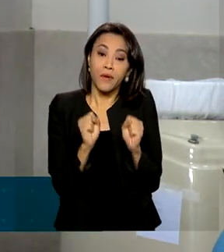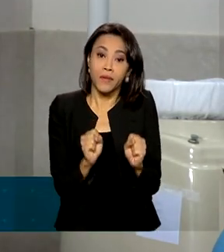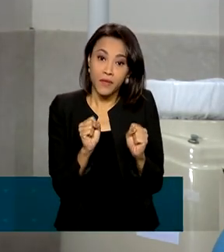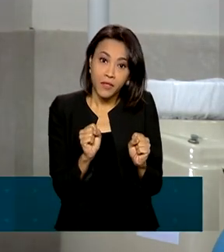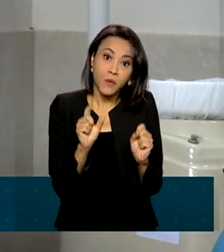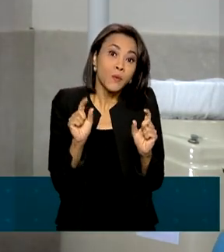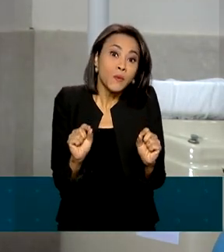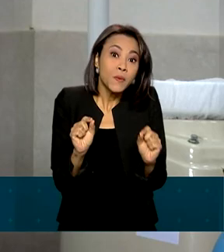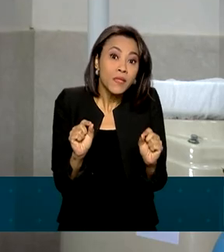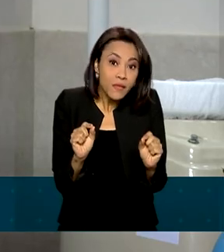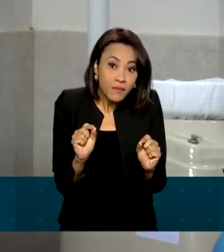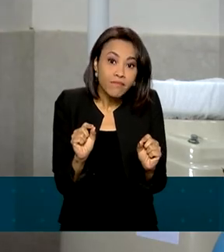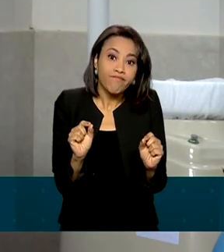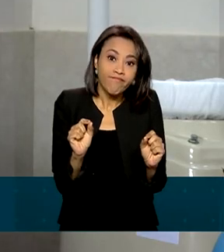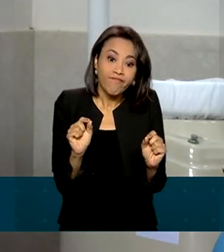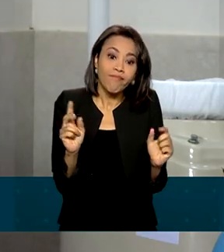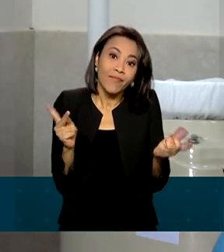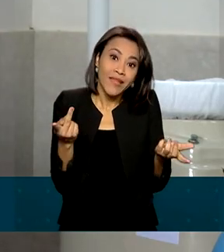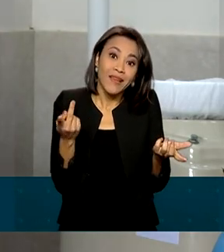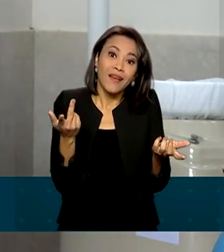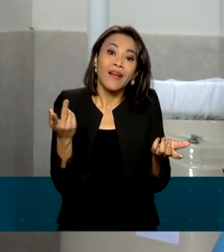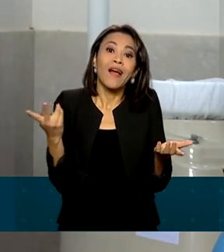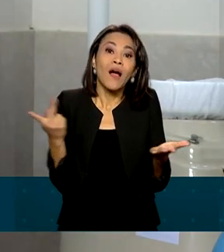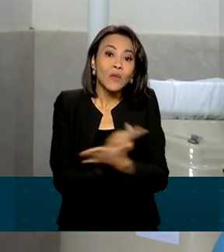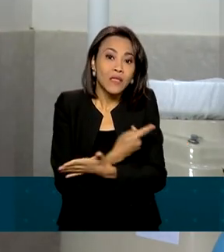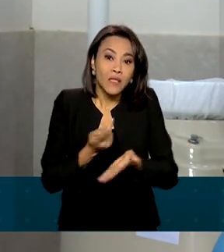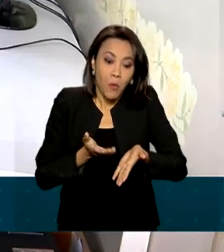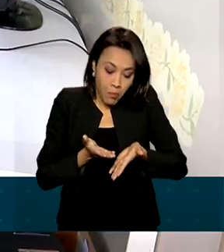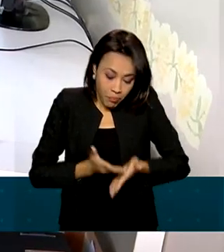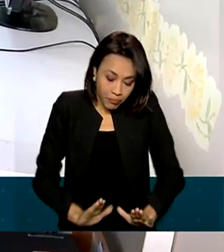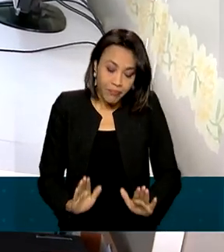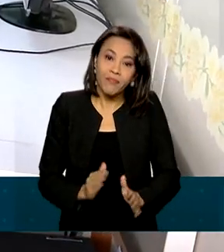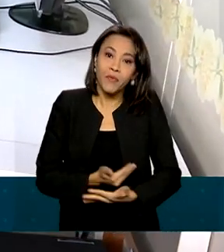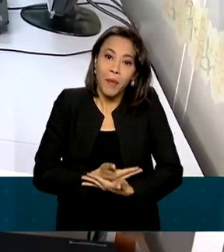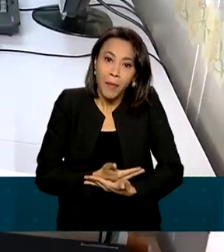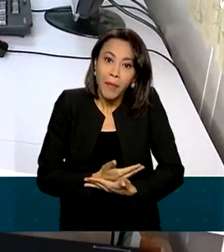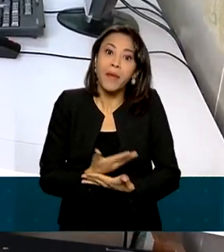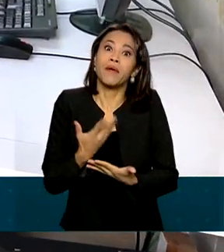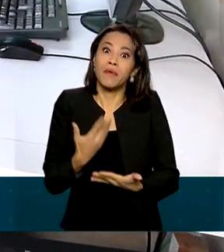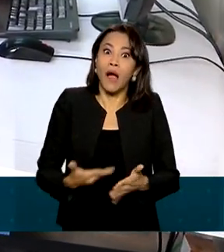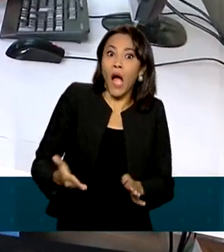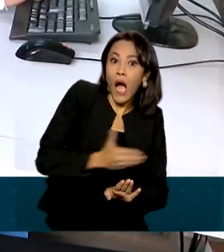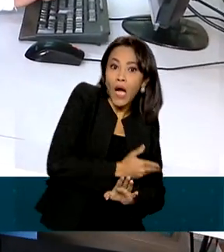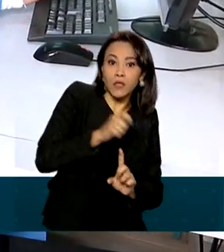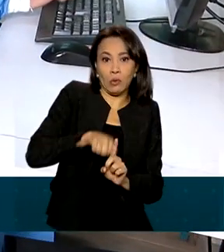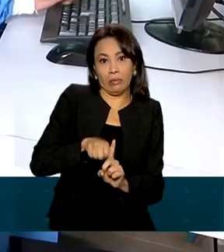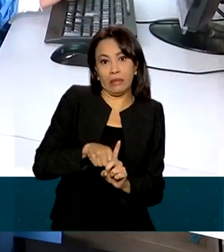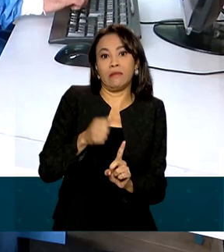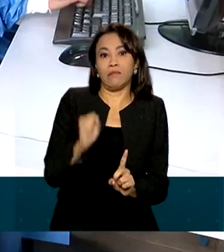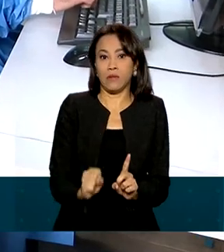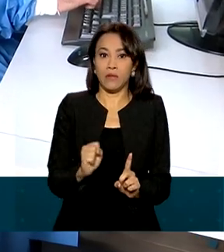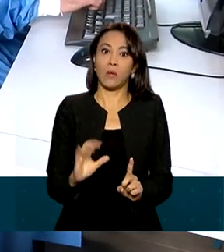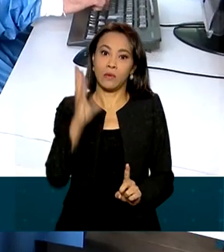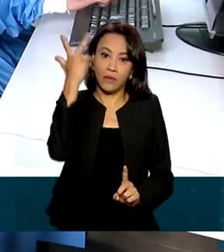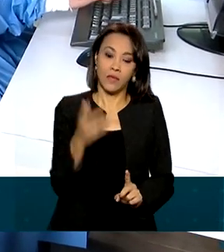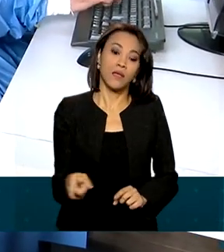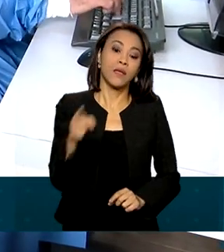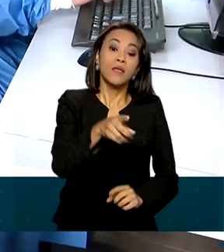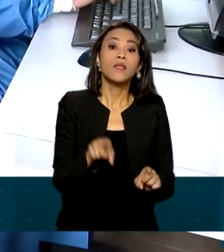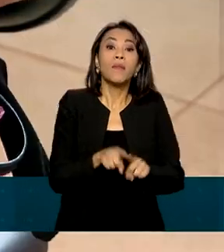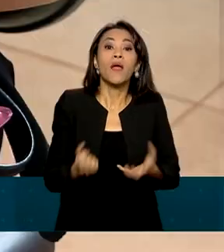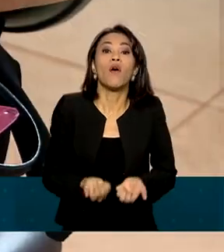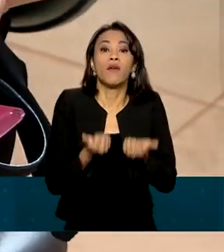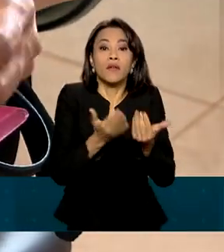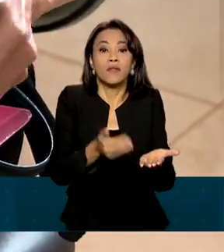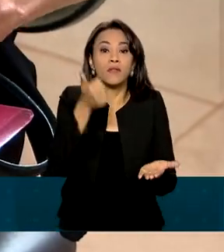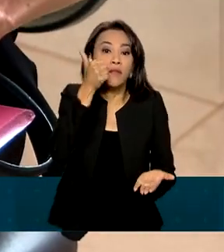inclusive em casos extremos a parto prematuro ou baixo peso assistência odontológica as mães também é oferecida